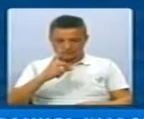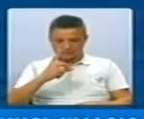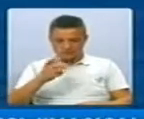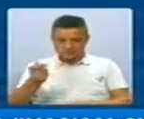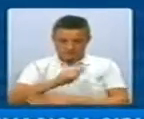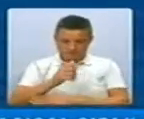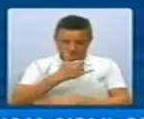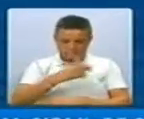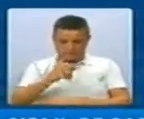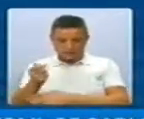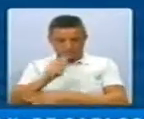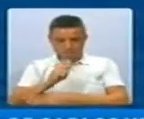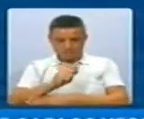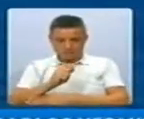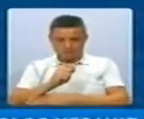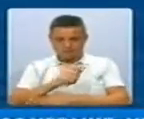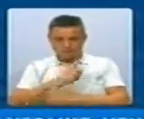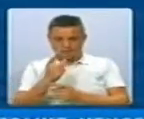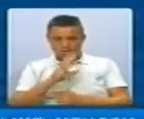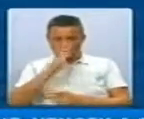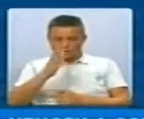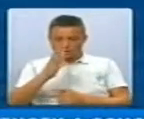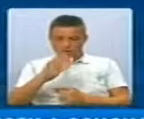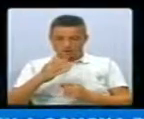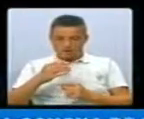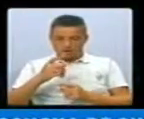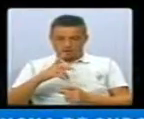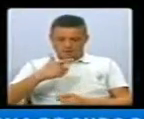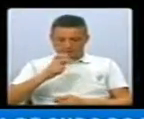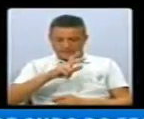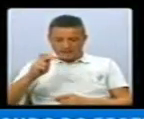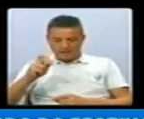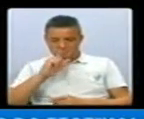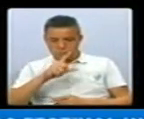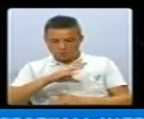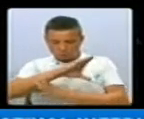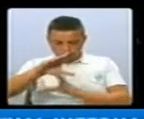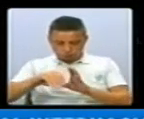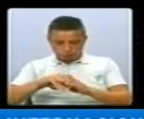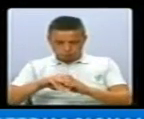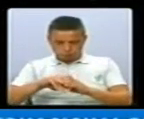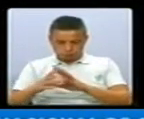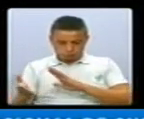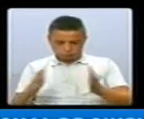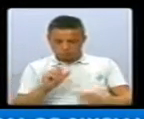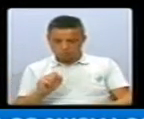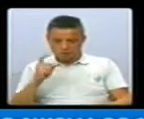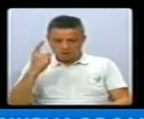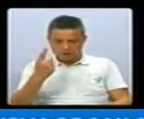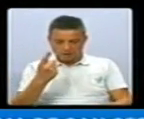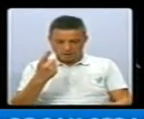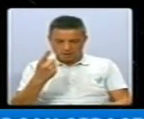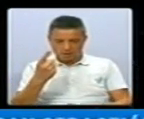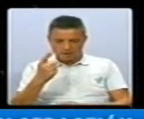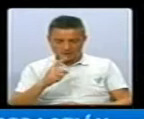porque é numa altura em que há uma espécie de uma autoestrada. A distância entre Marte e a Terra é muito mais pequena, portanto é possível chegar a Marte mais rapidamente e utilizar menos combustível.